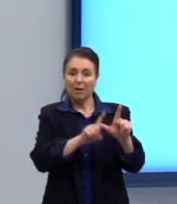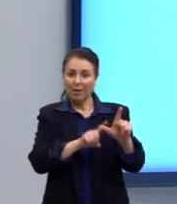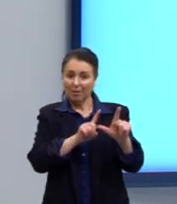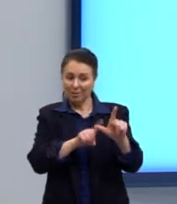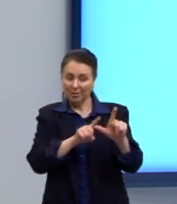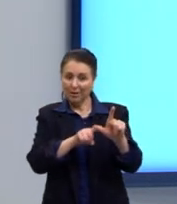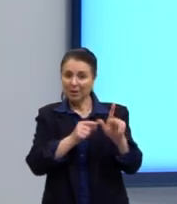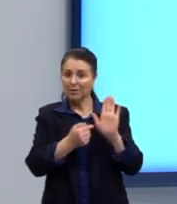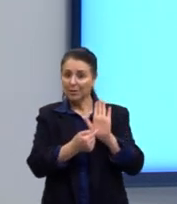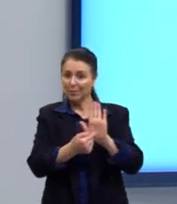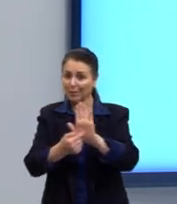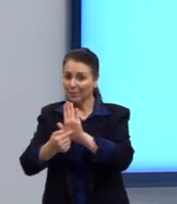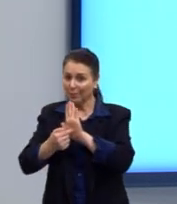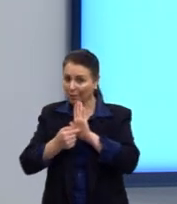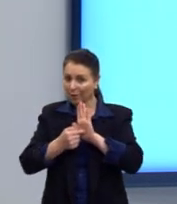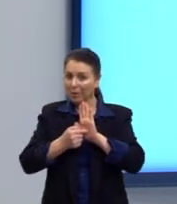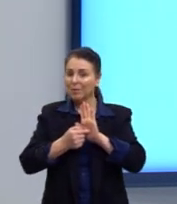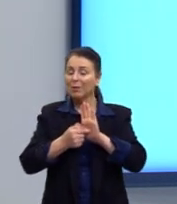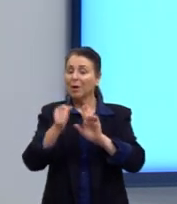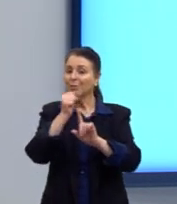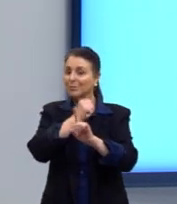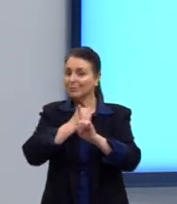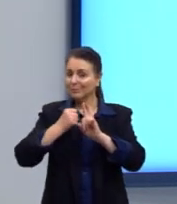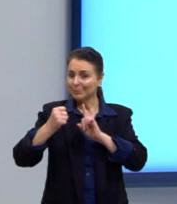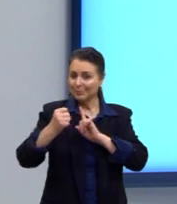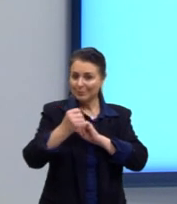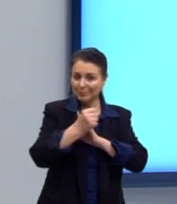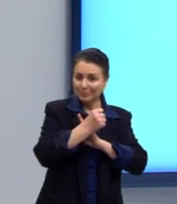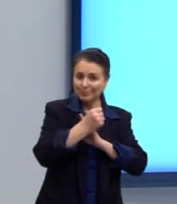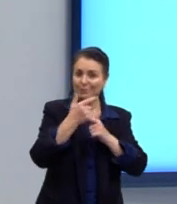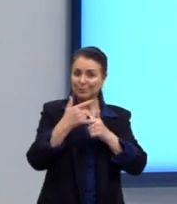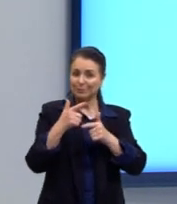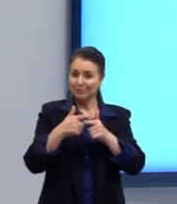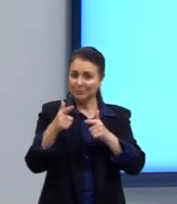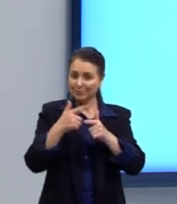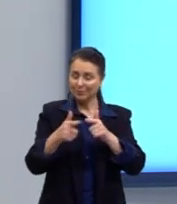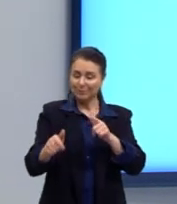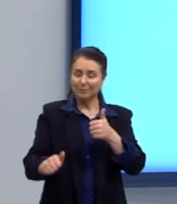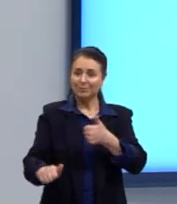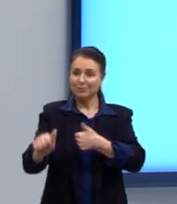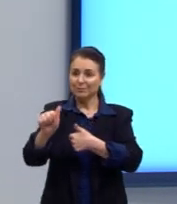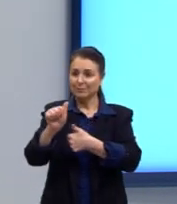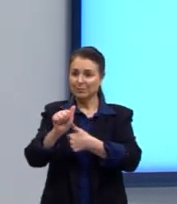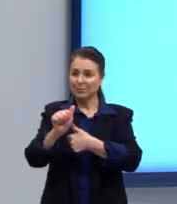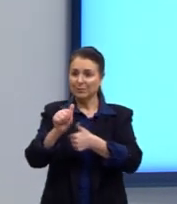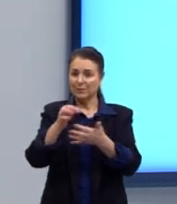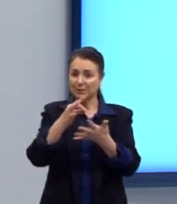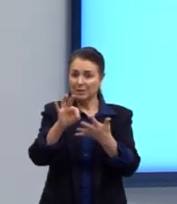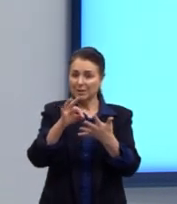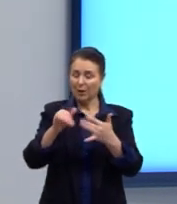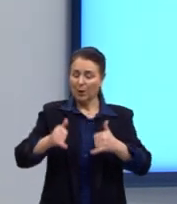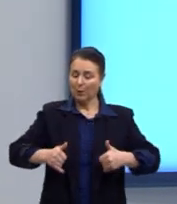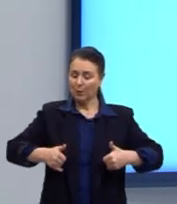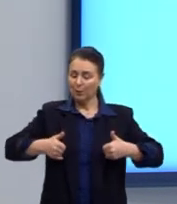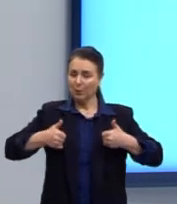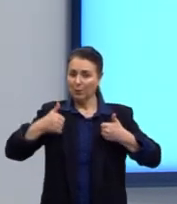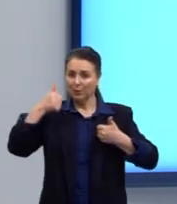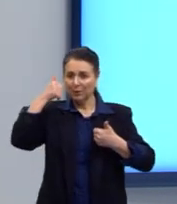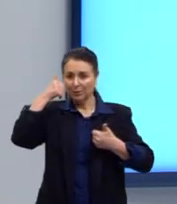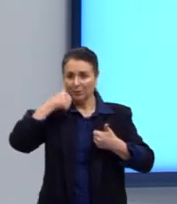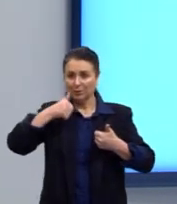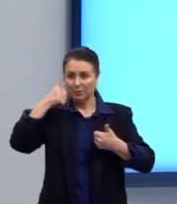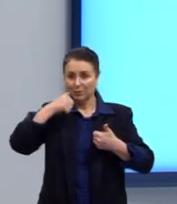problematiza uma questão social ao letra A destacar o orgulho da mulher como